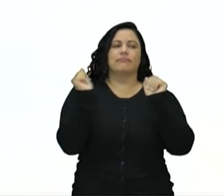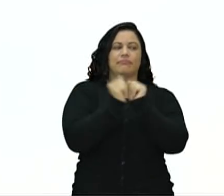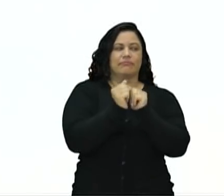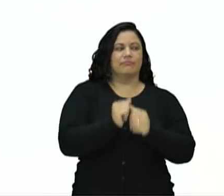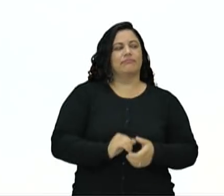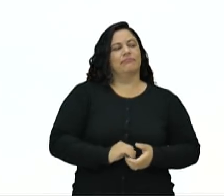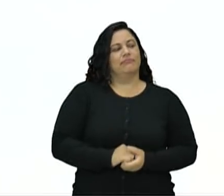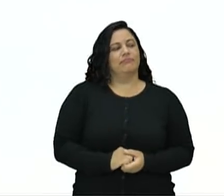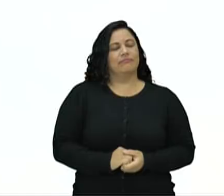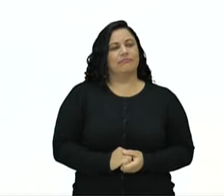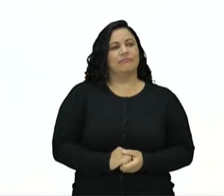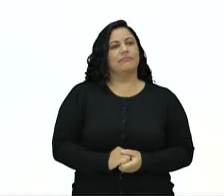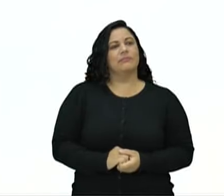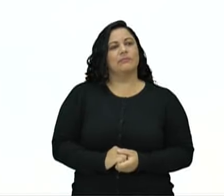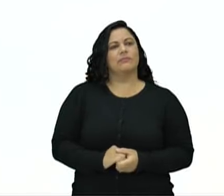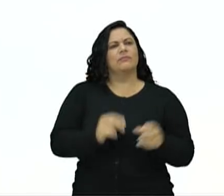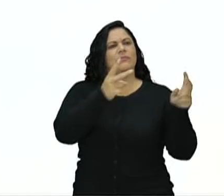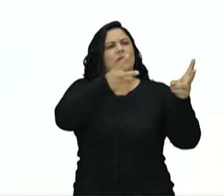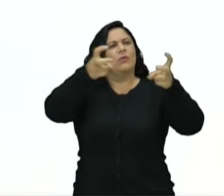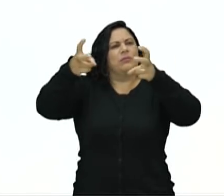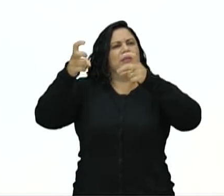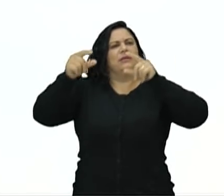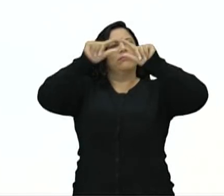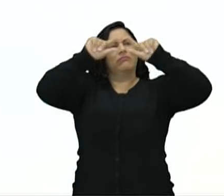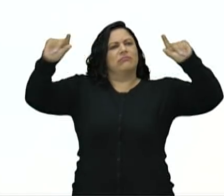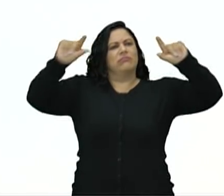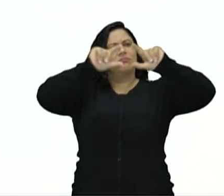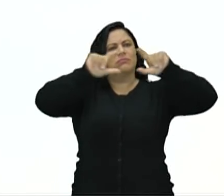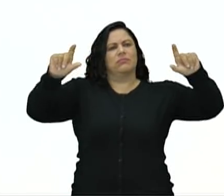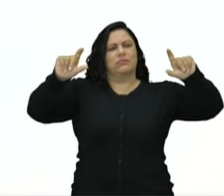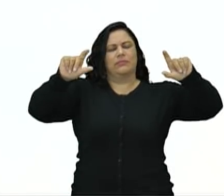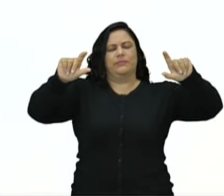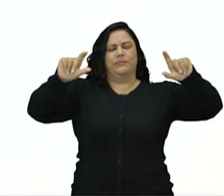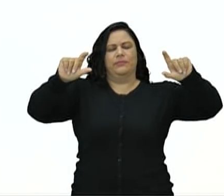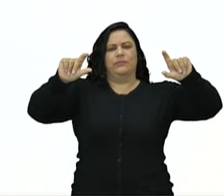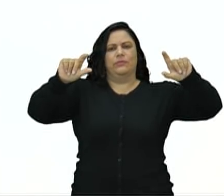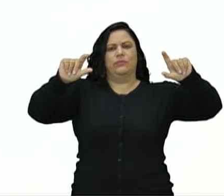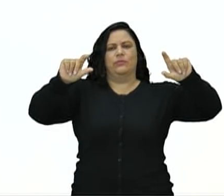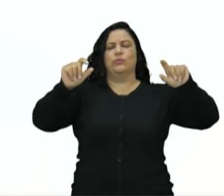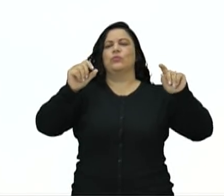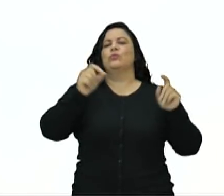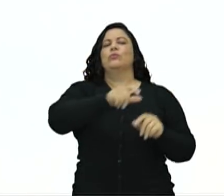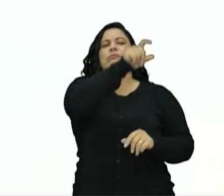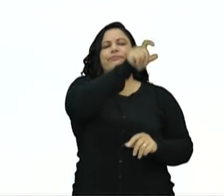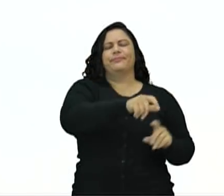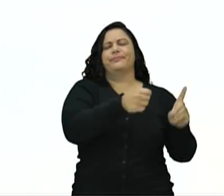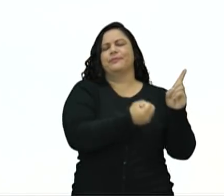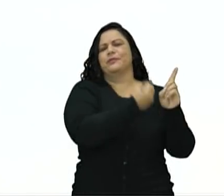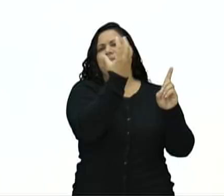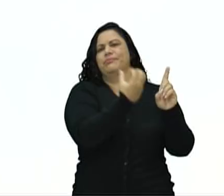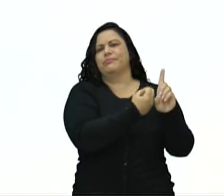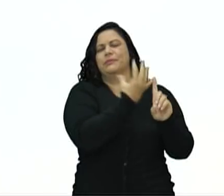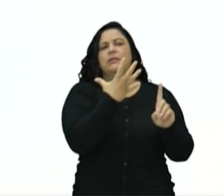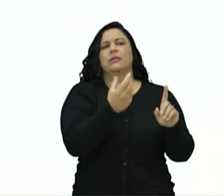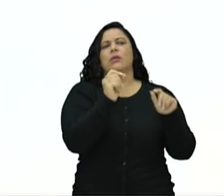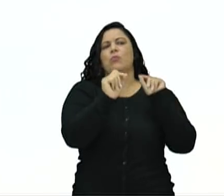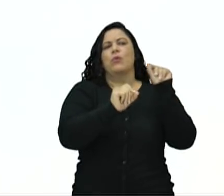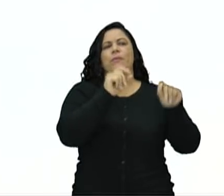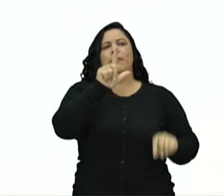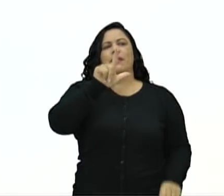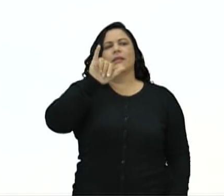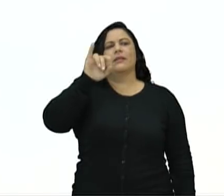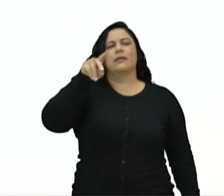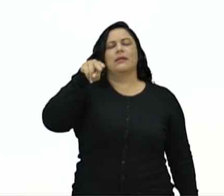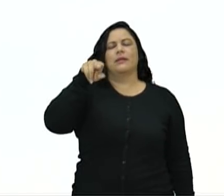4. Observe esse fragmento do depoimento de Linalba. Na escola, de novo, né, a gente está retomando o fragmento. Tinha